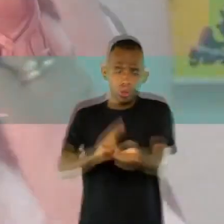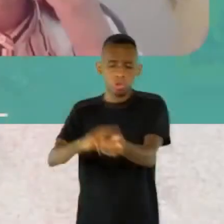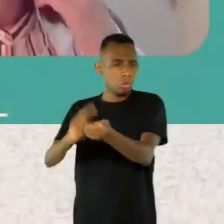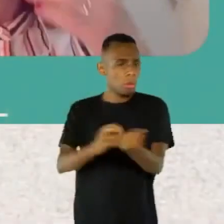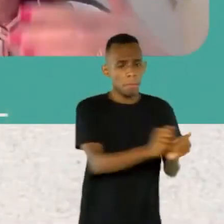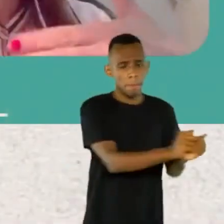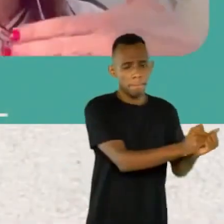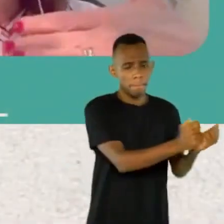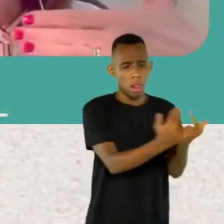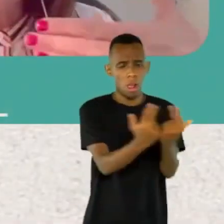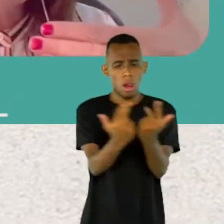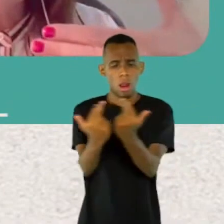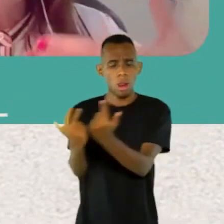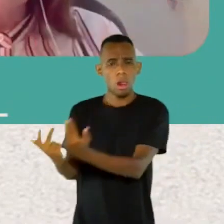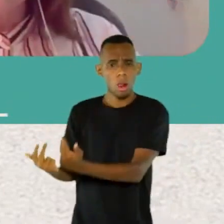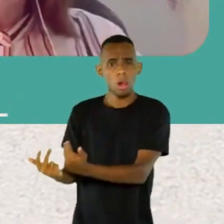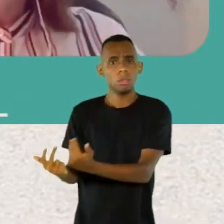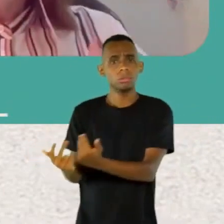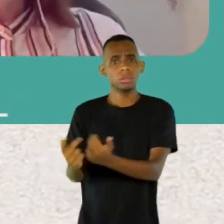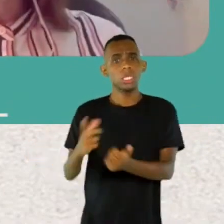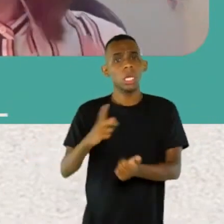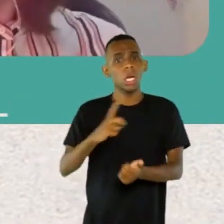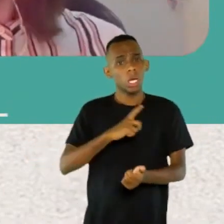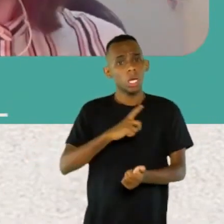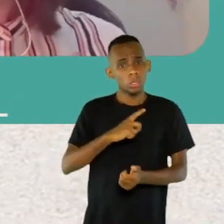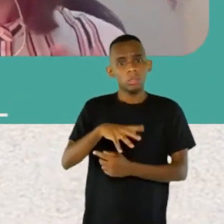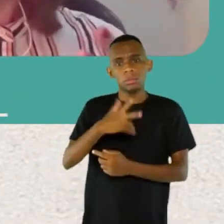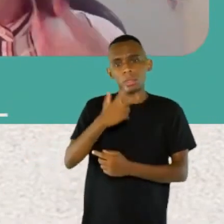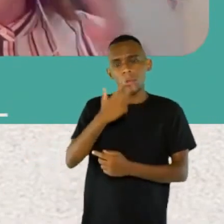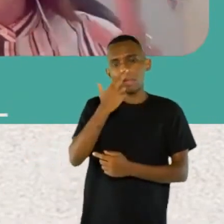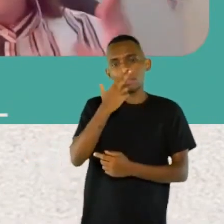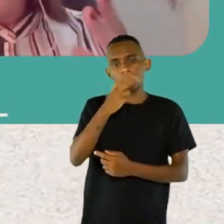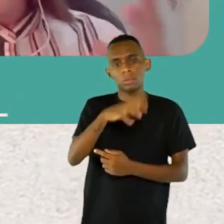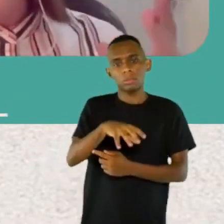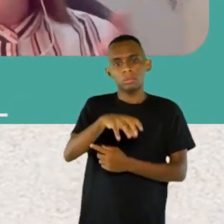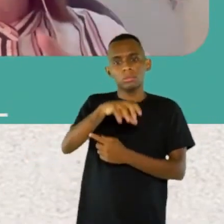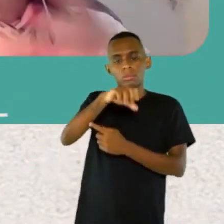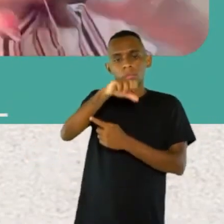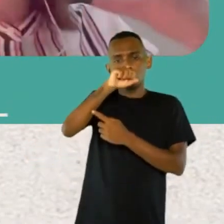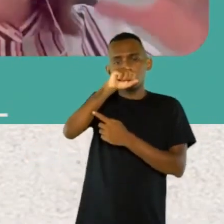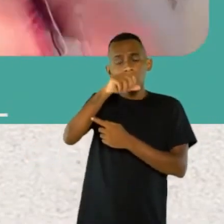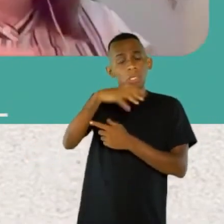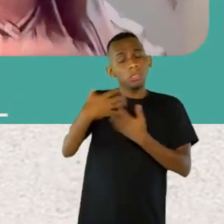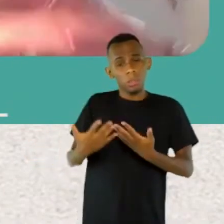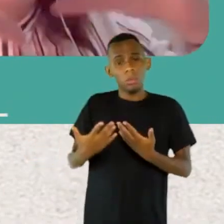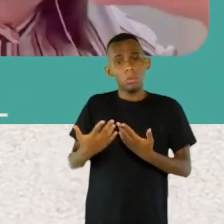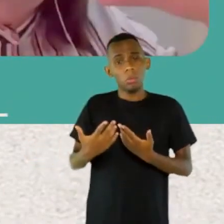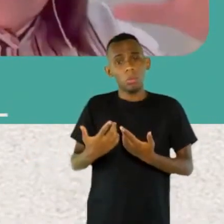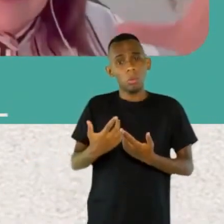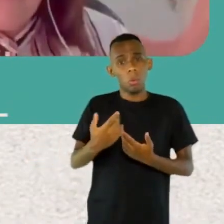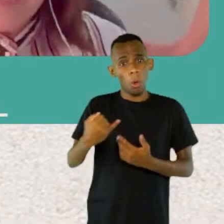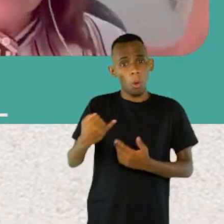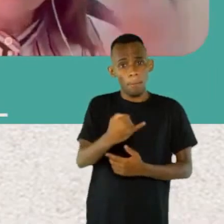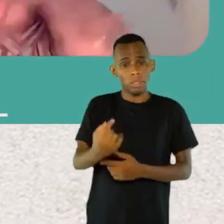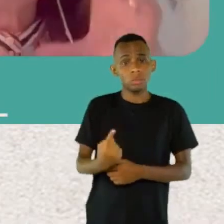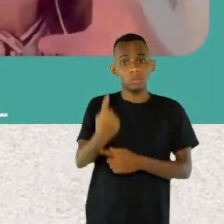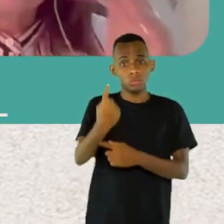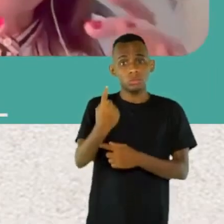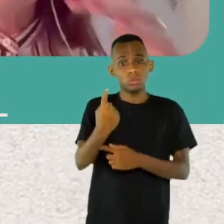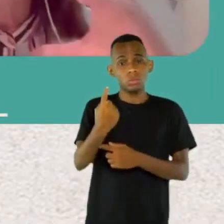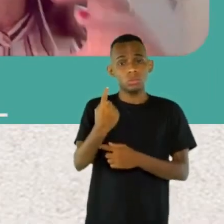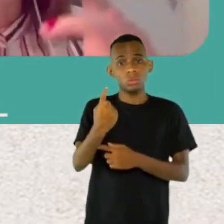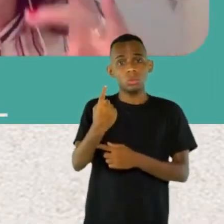Né? Tem uma respiração do livro. E eu acho que com menos que um, assim, a carga